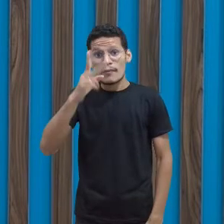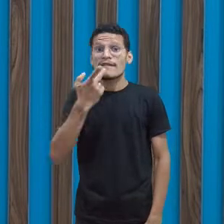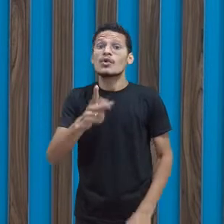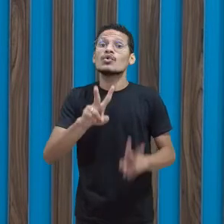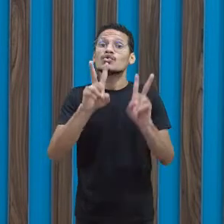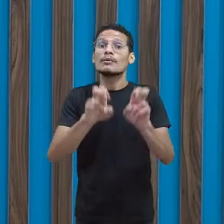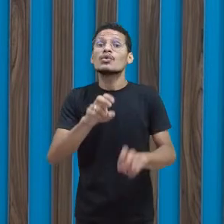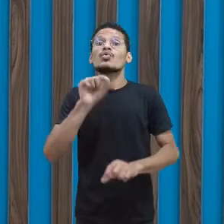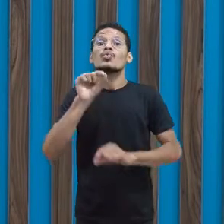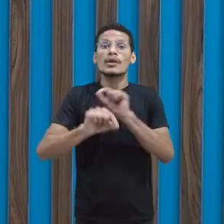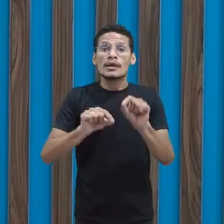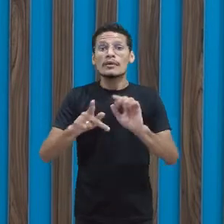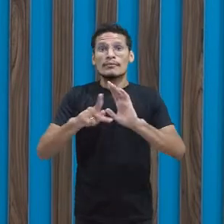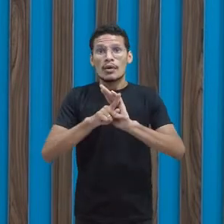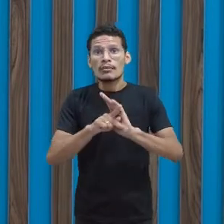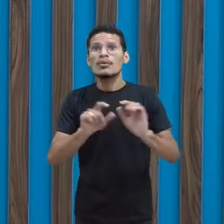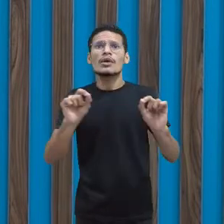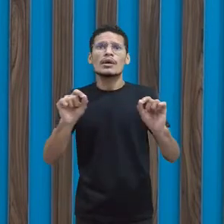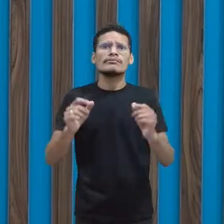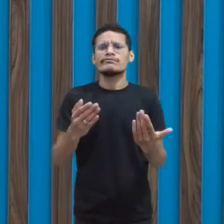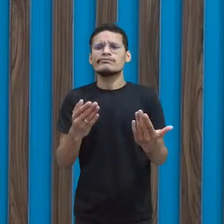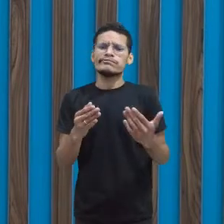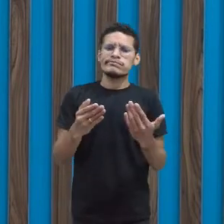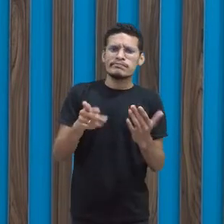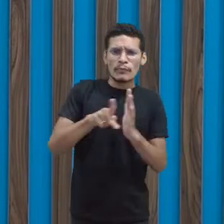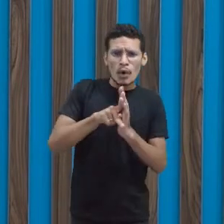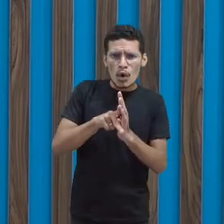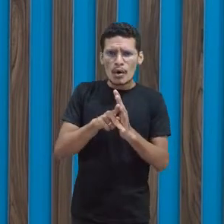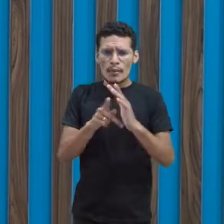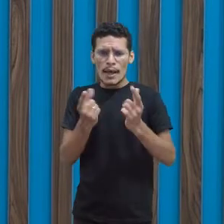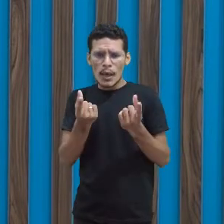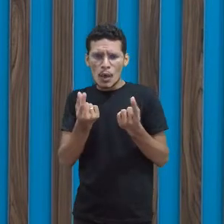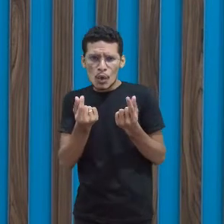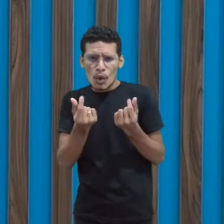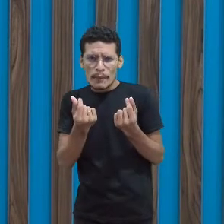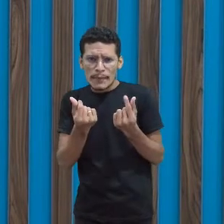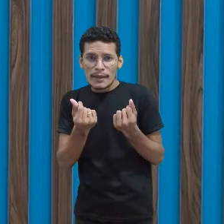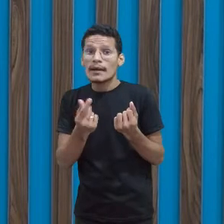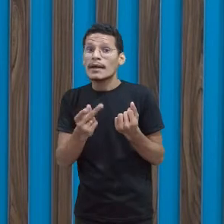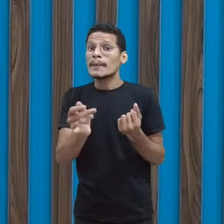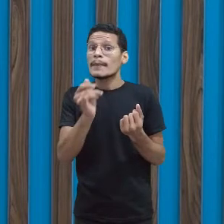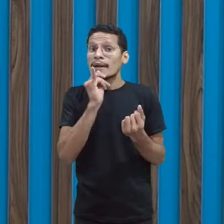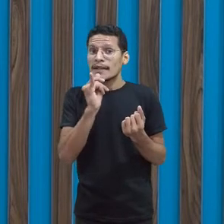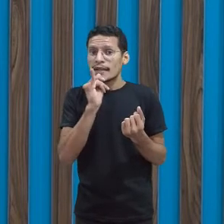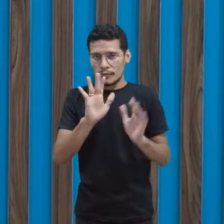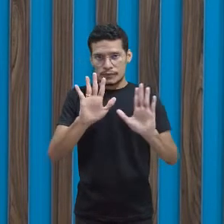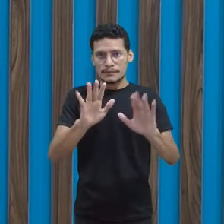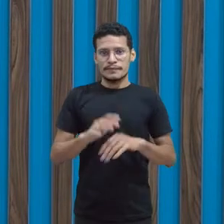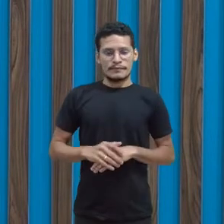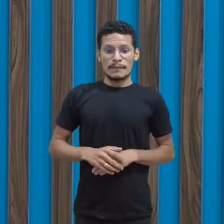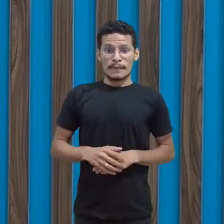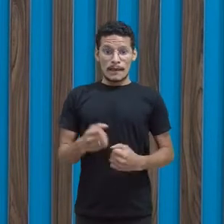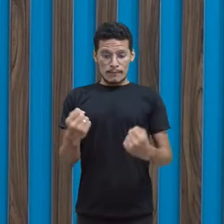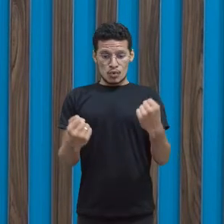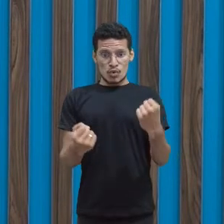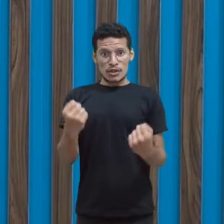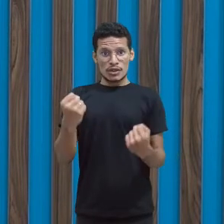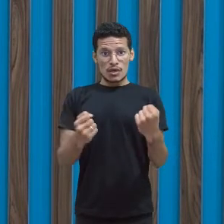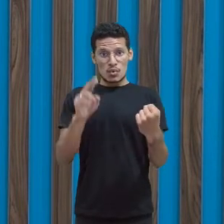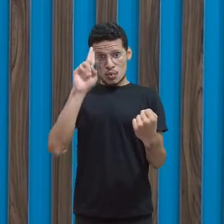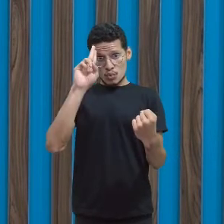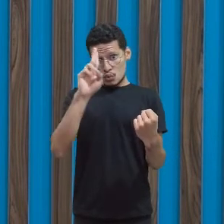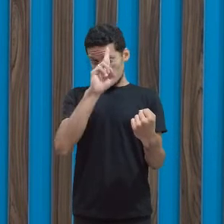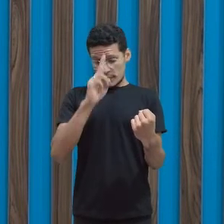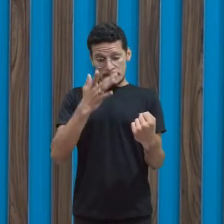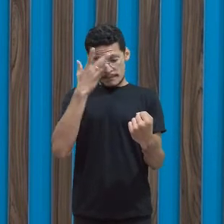da uberização da economia, né? Então, aquela história, né, de que, por exemplo, o motorista de aplicativo, ele